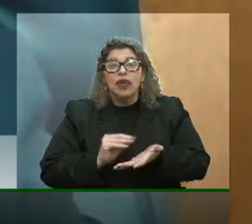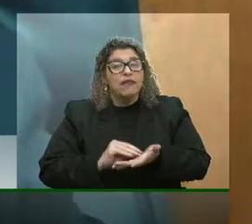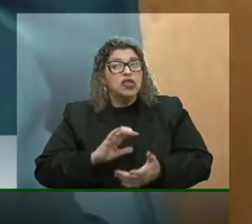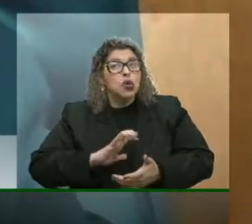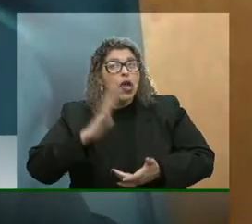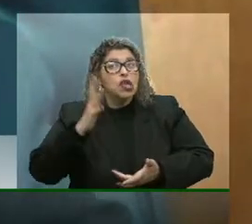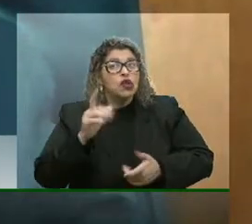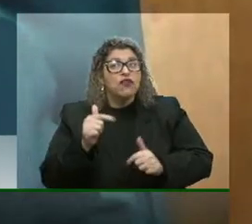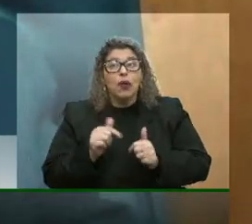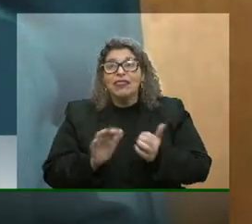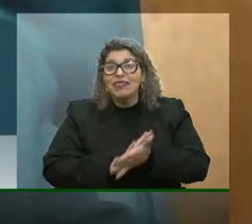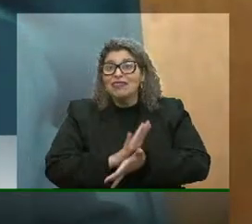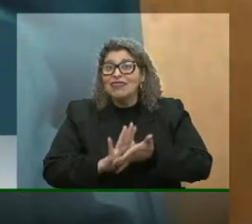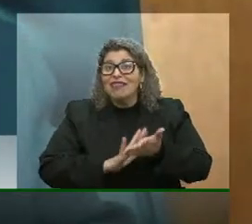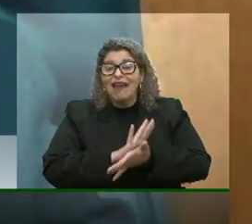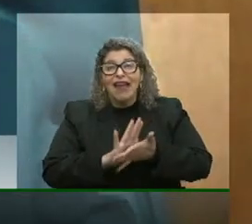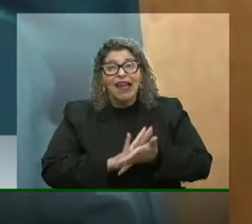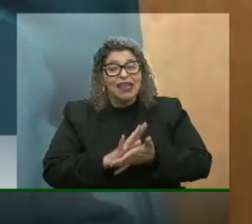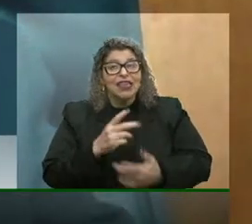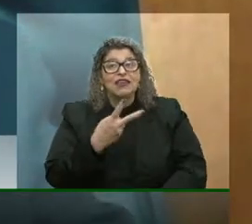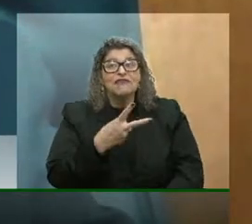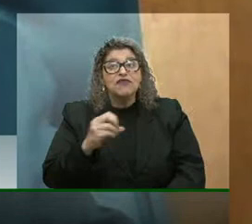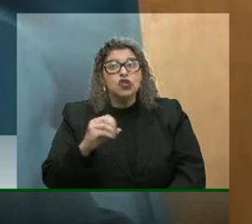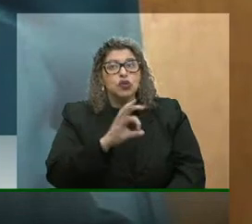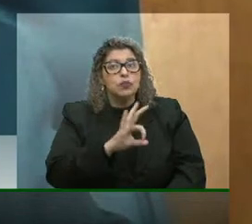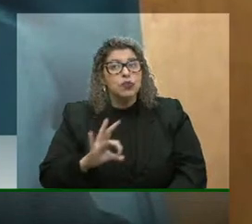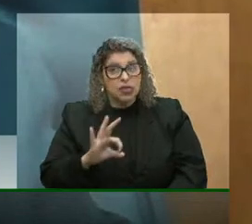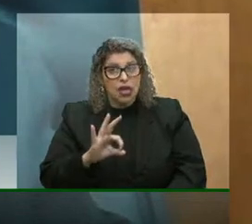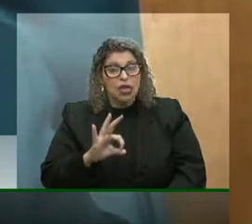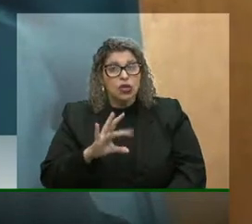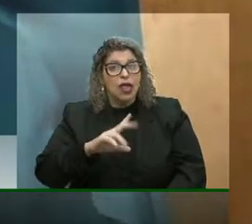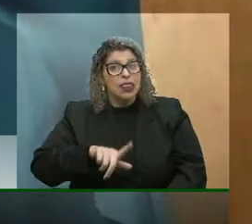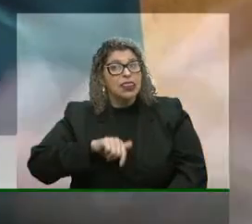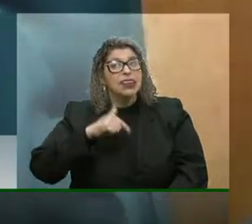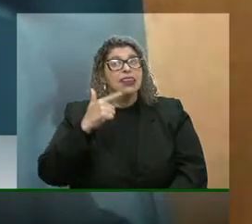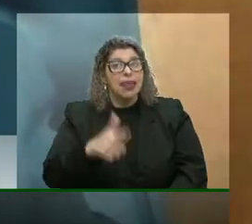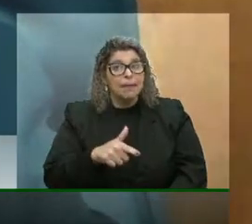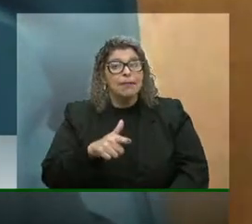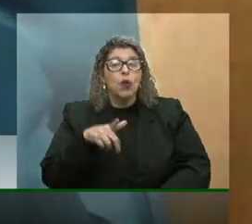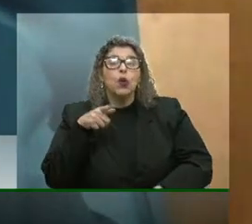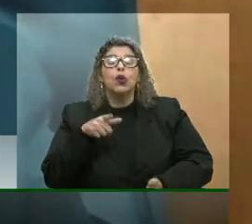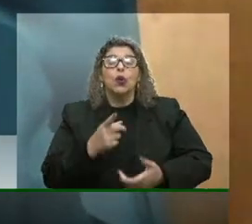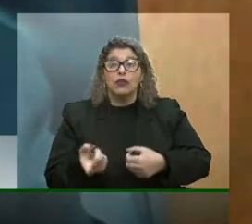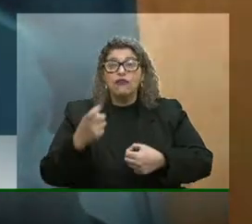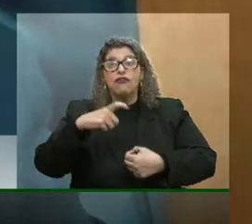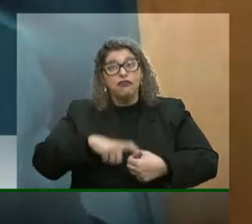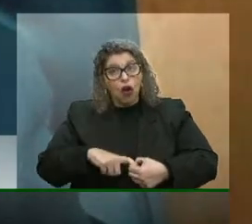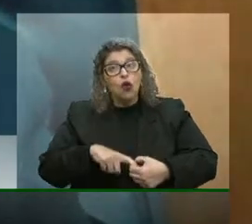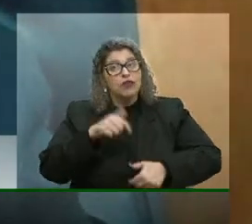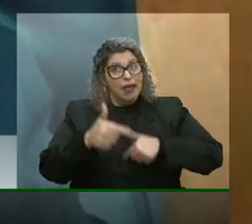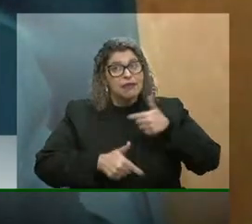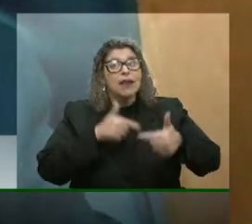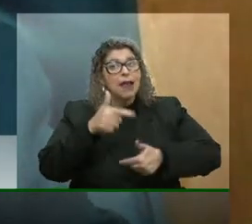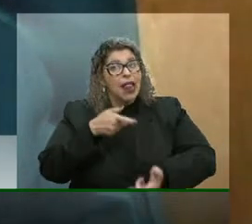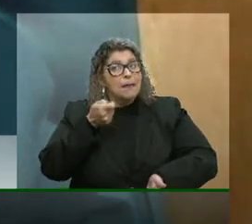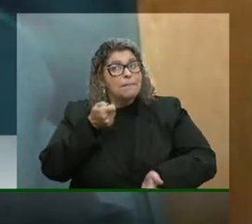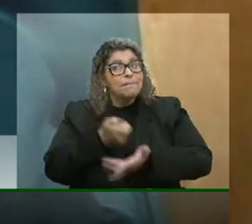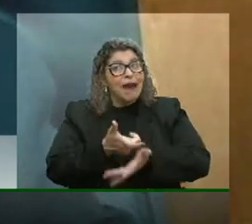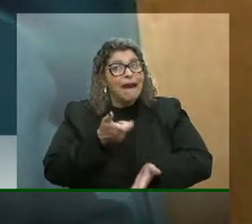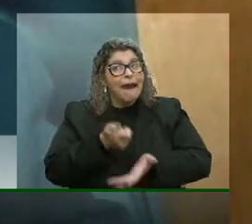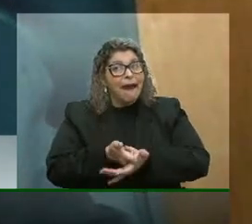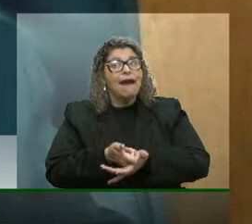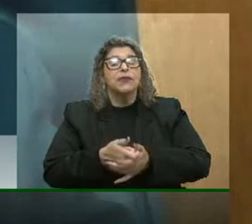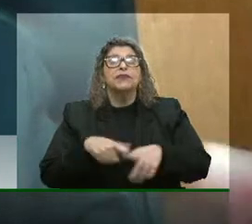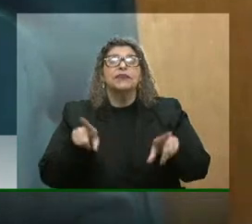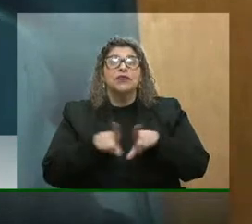resolve. Seria adiantar 20% e depois o pessoal, quando voltar a trabalhar, tem que pagar. Isso não resolve o estado de miséria